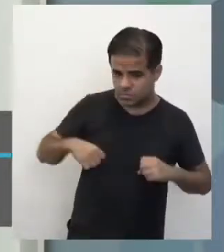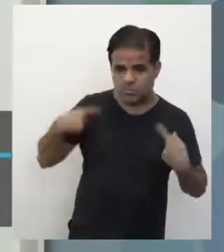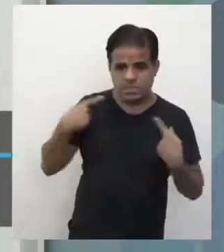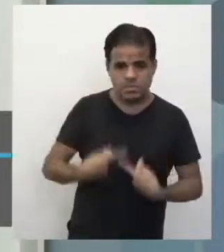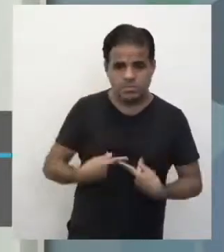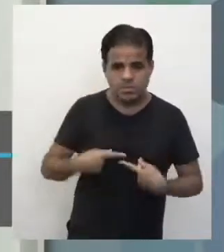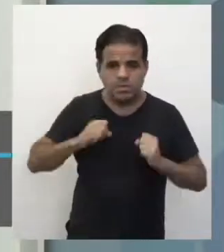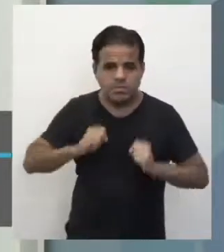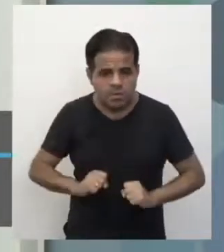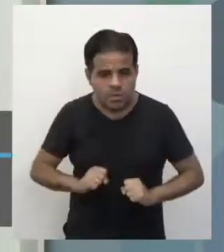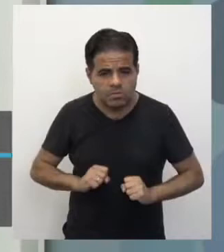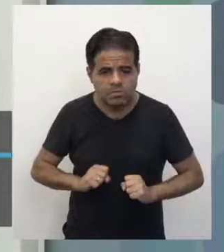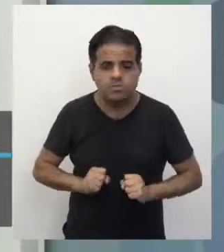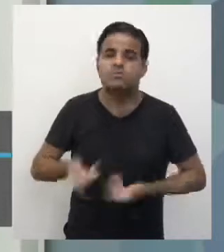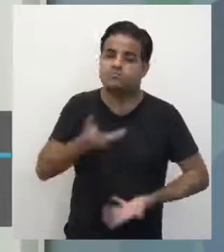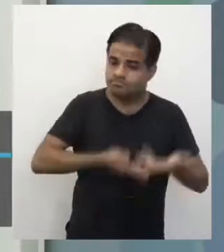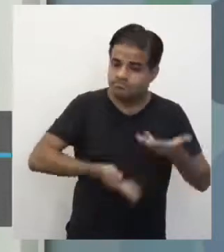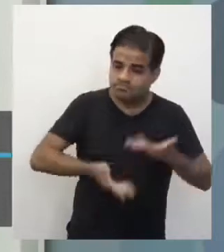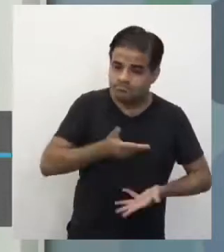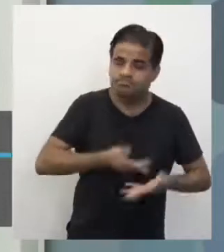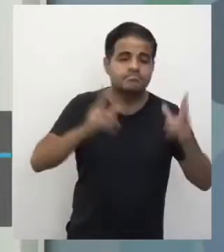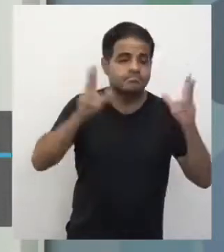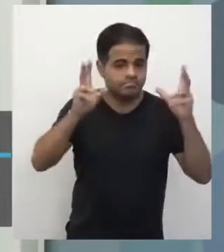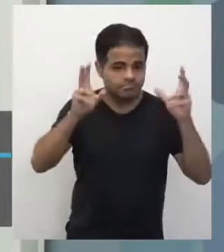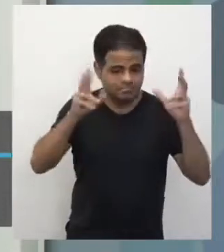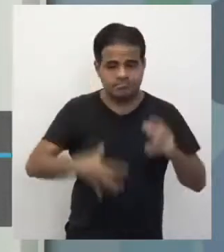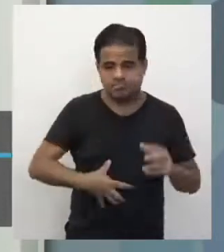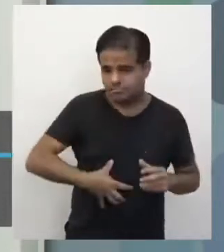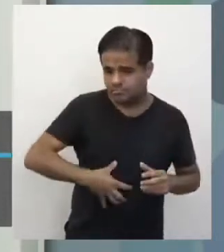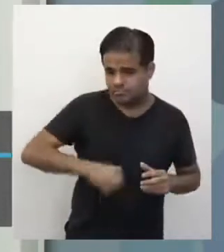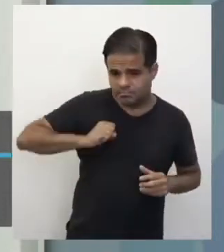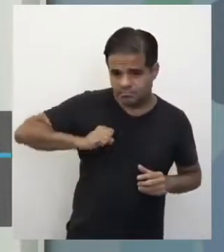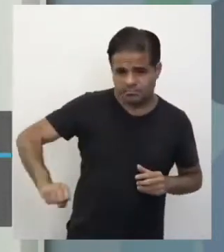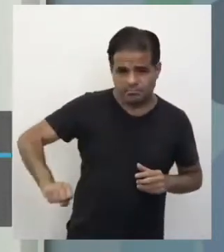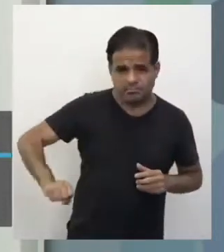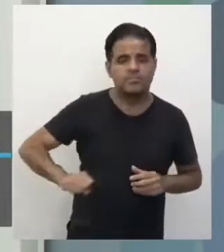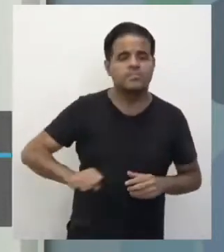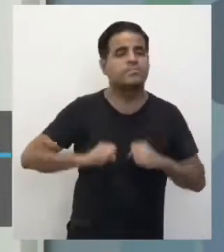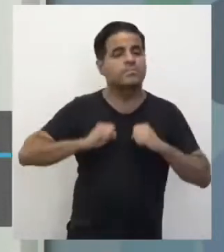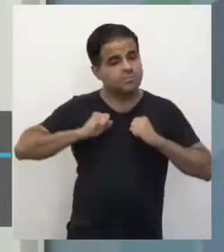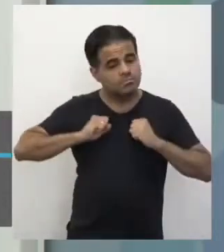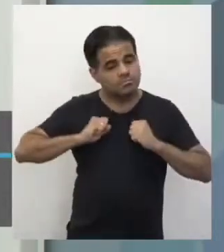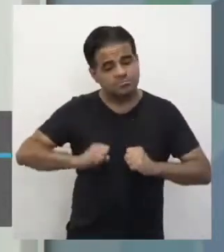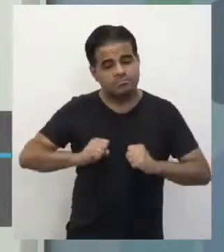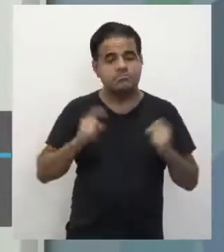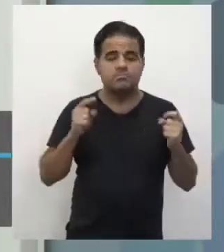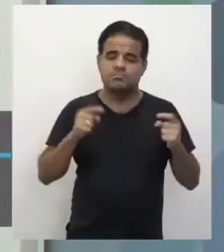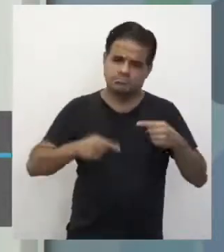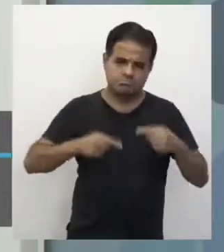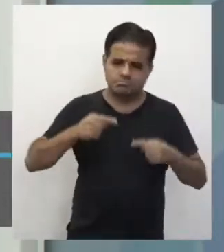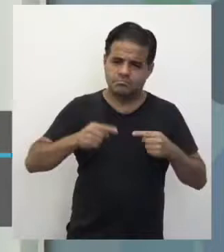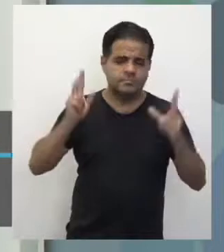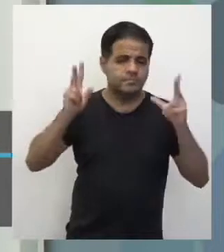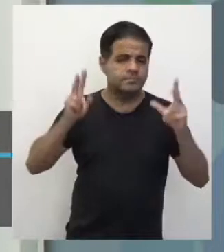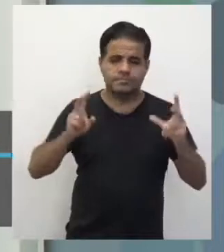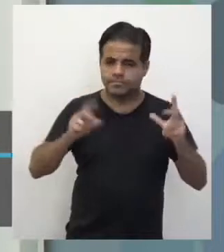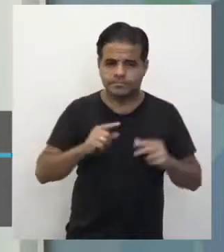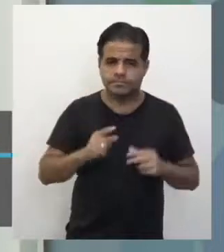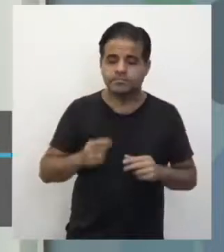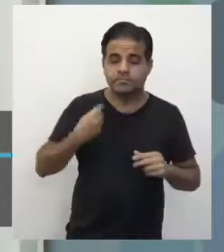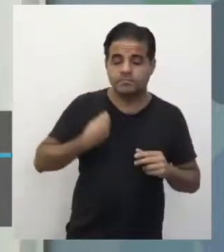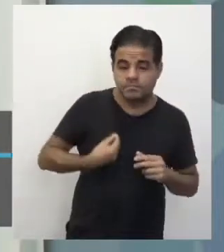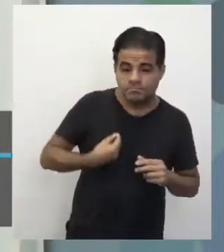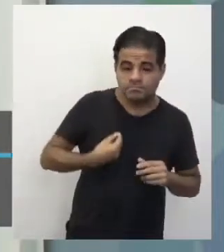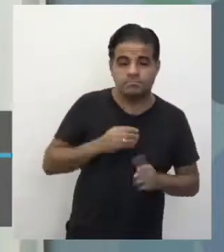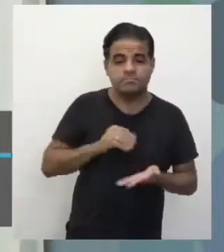dizendo? Está relacionado à temática do aborto, que a gente não vai discutir aqui hoje também, a ausência ou a